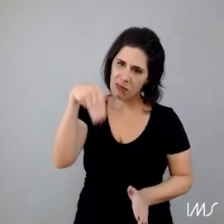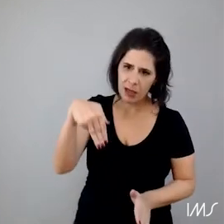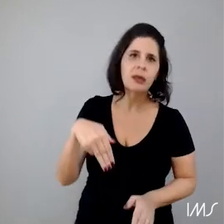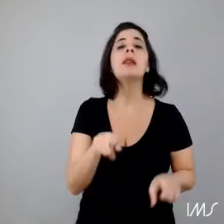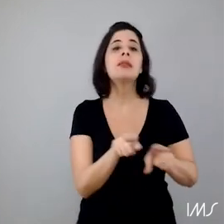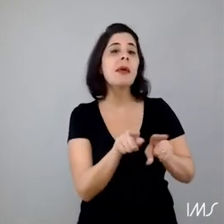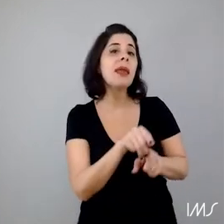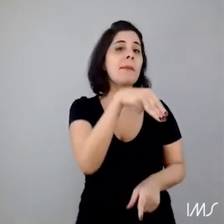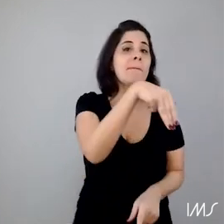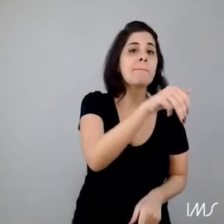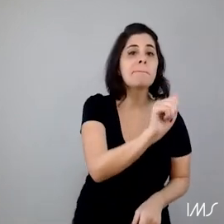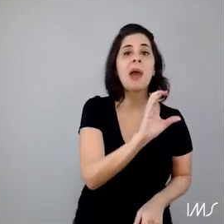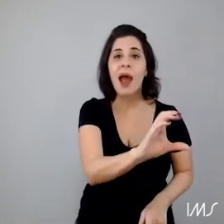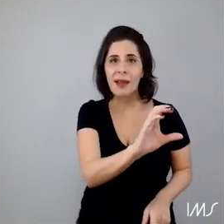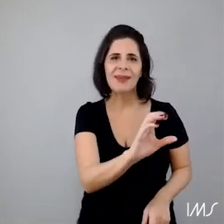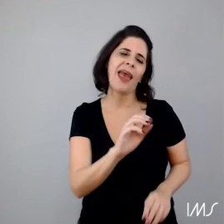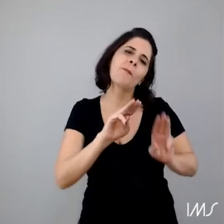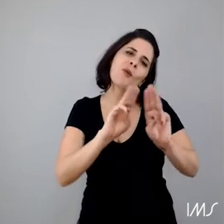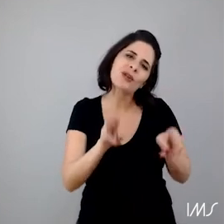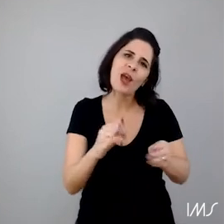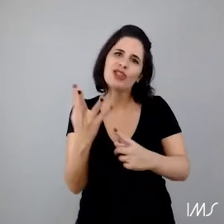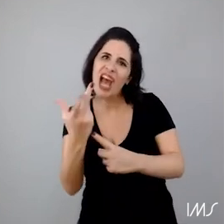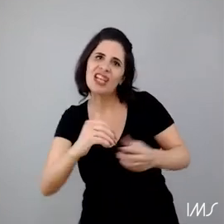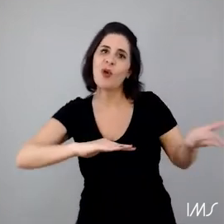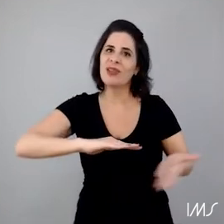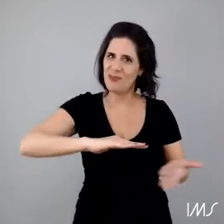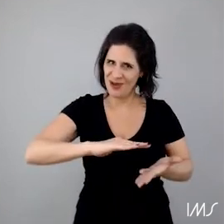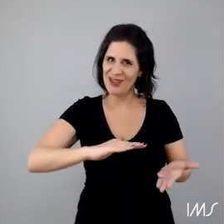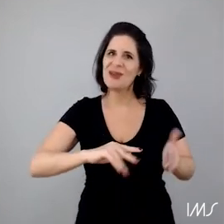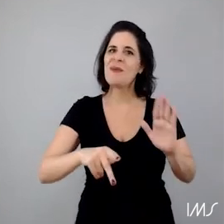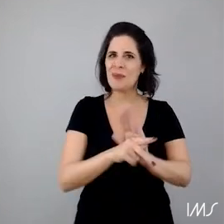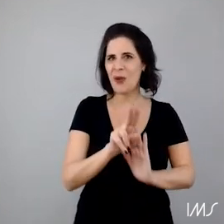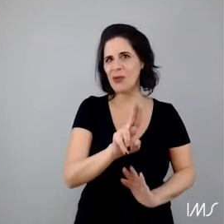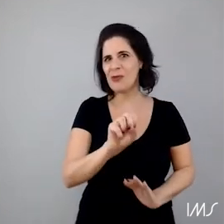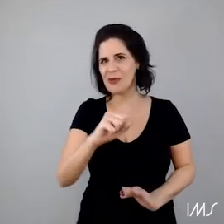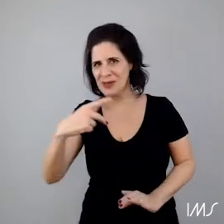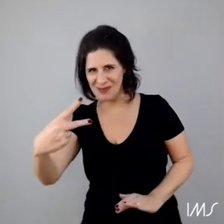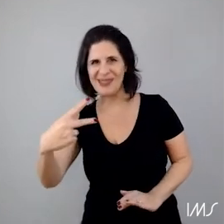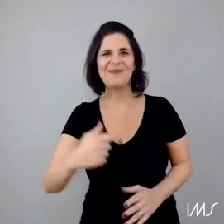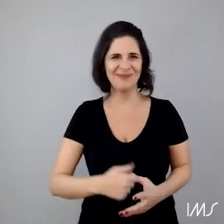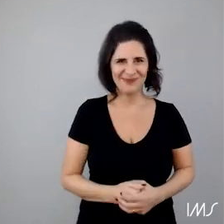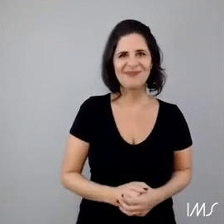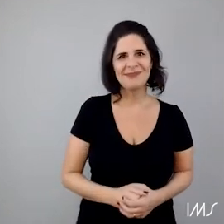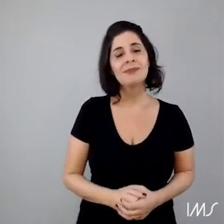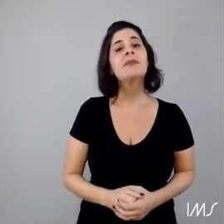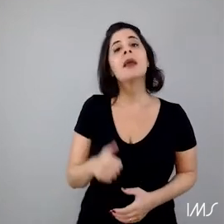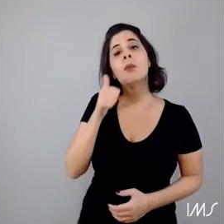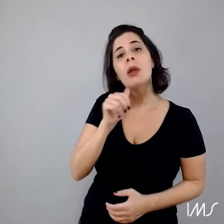como também estudou a Heloísa Costa, nos demais equipamentos